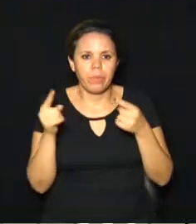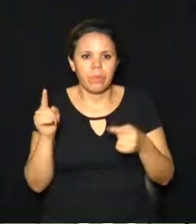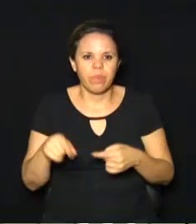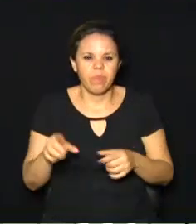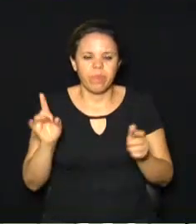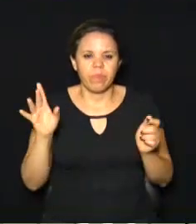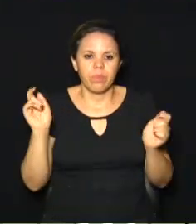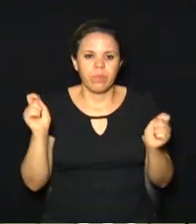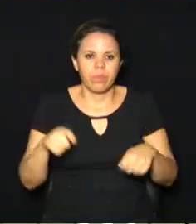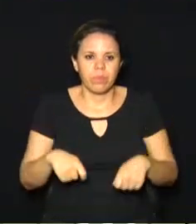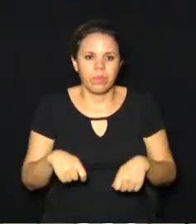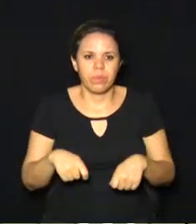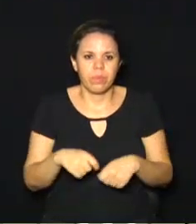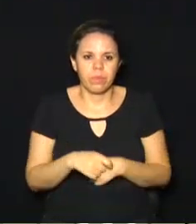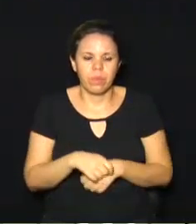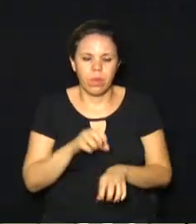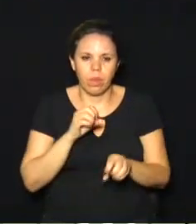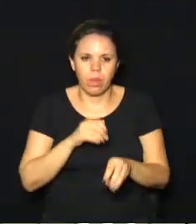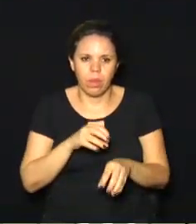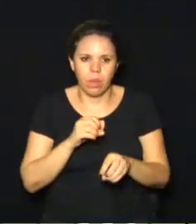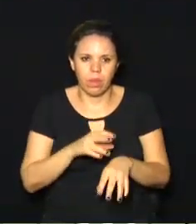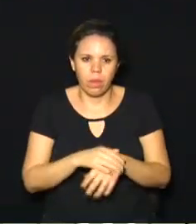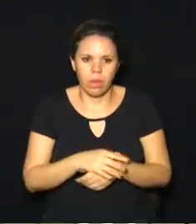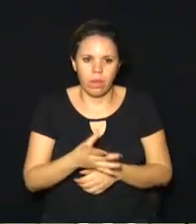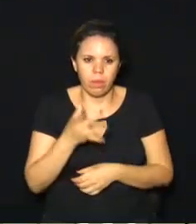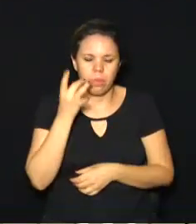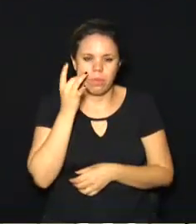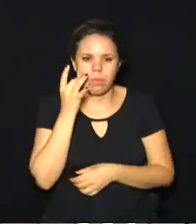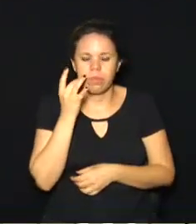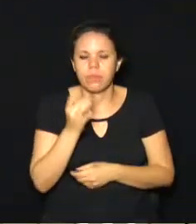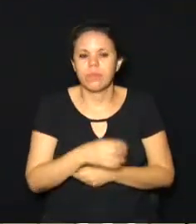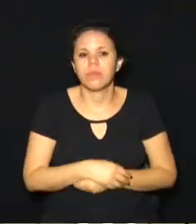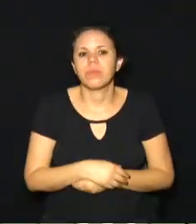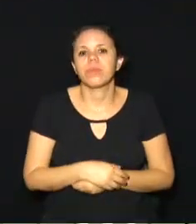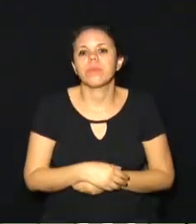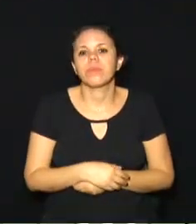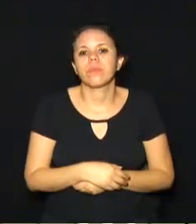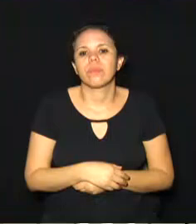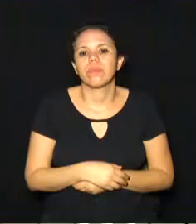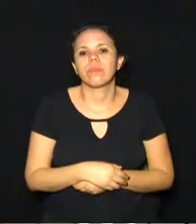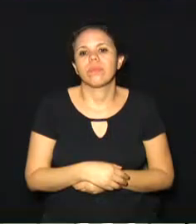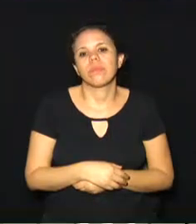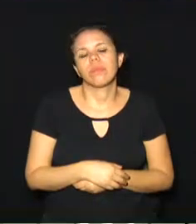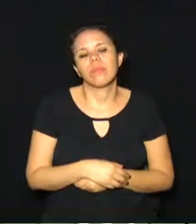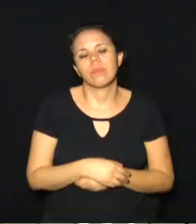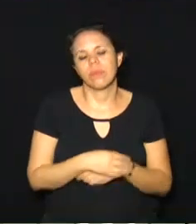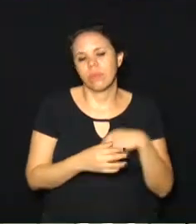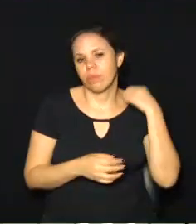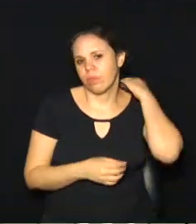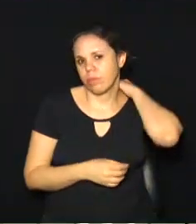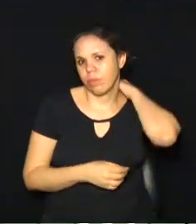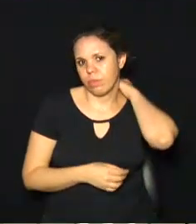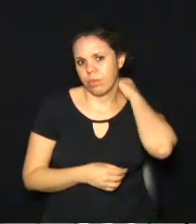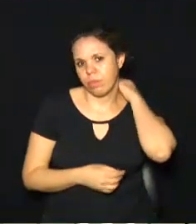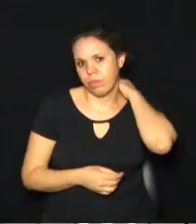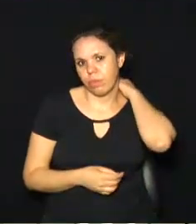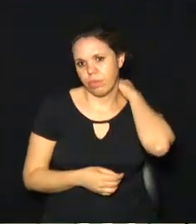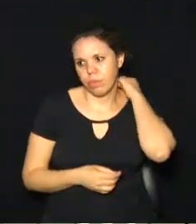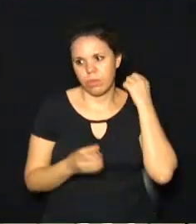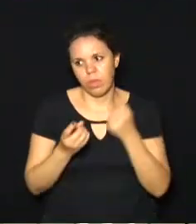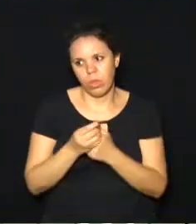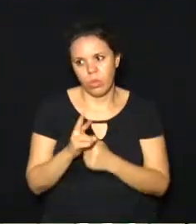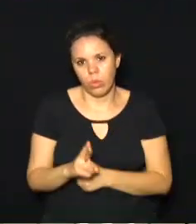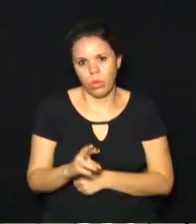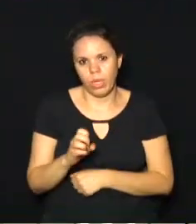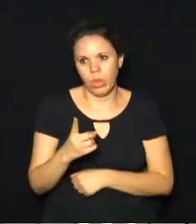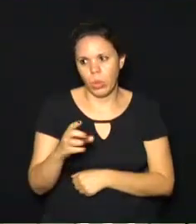só é possível através da educação presencial. Mas, de qualquer forma, doutor Eduardo Luiz e